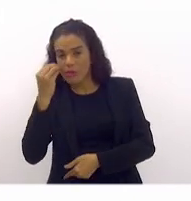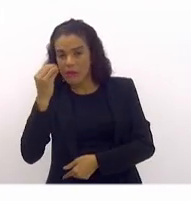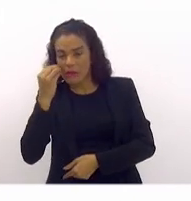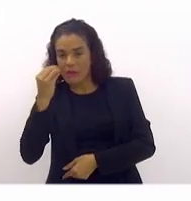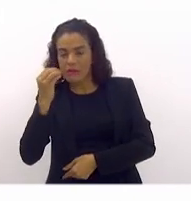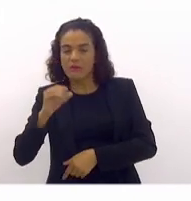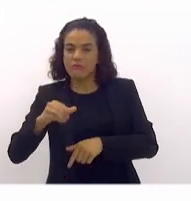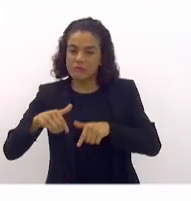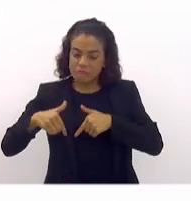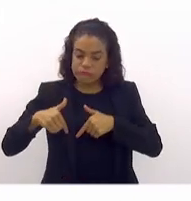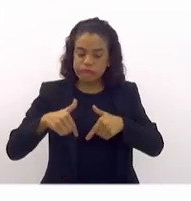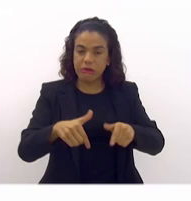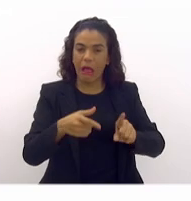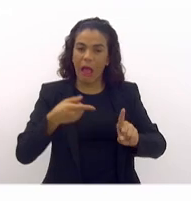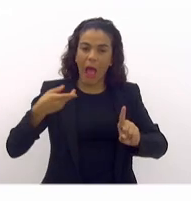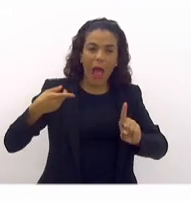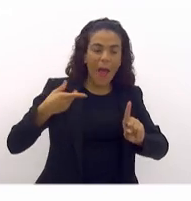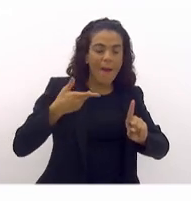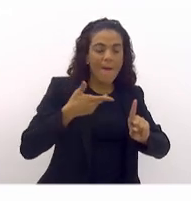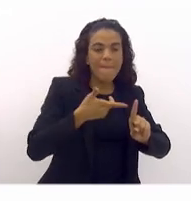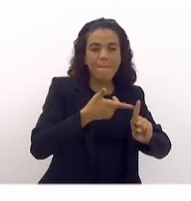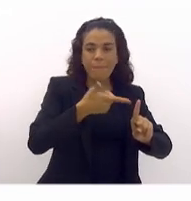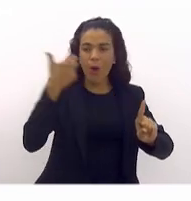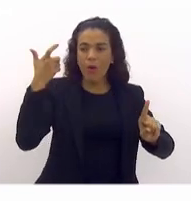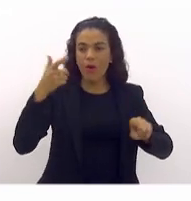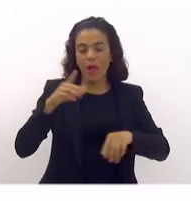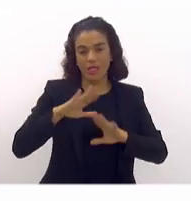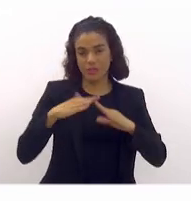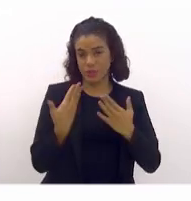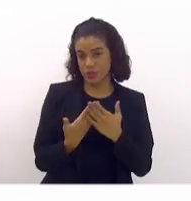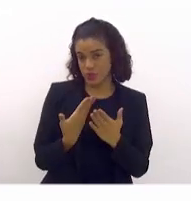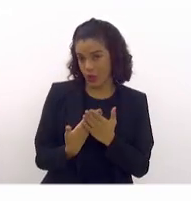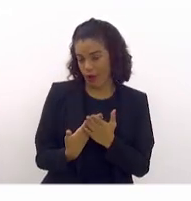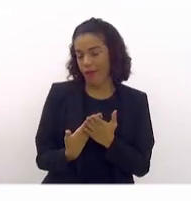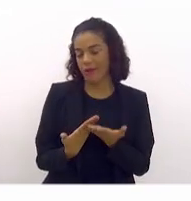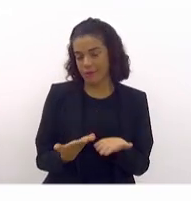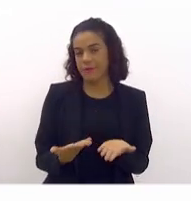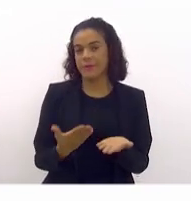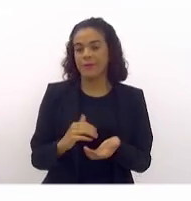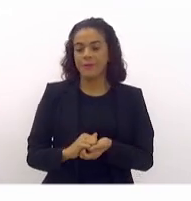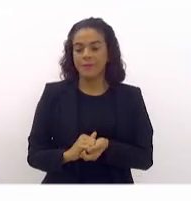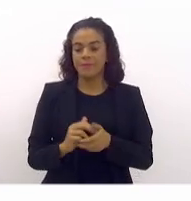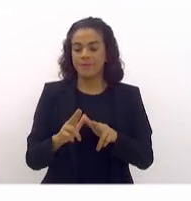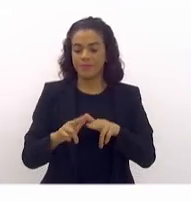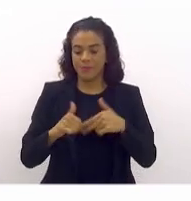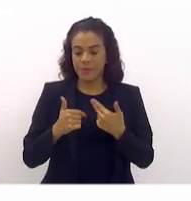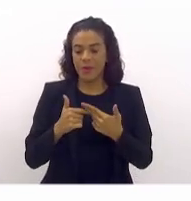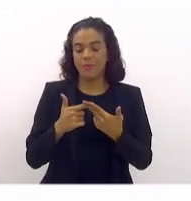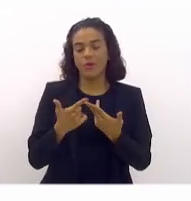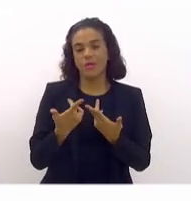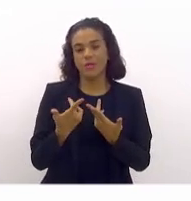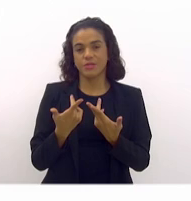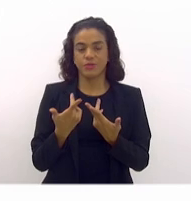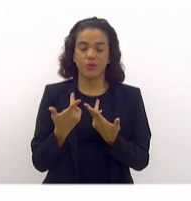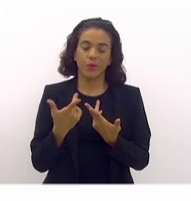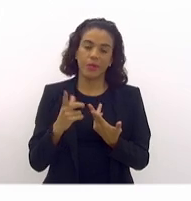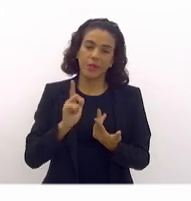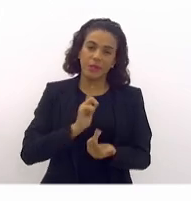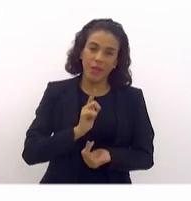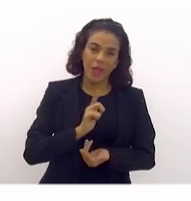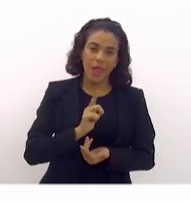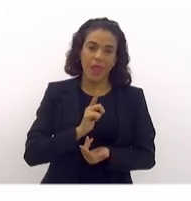às escolas. Então, esse é um componente comum em todos esses casos que